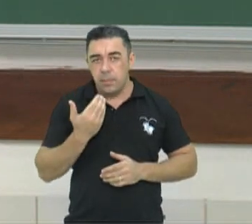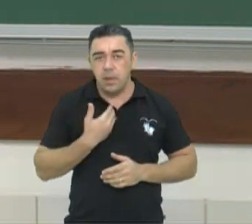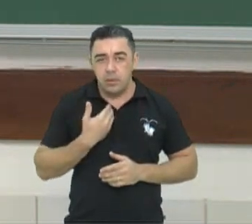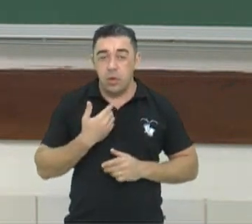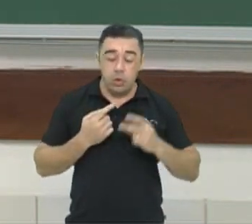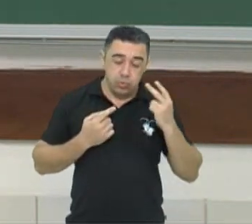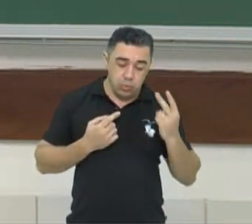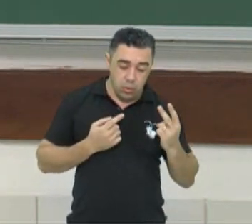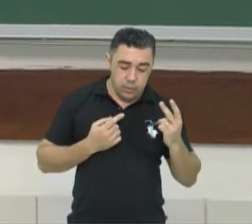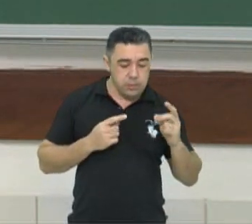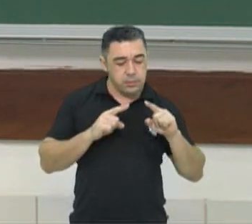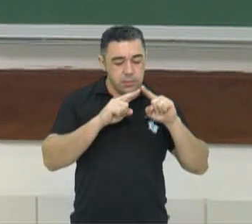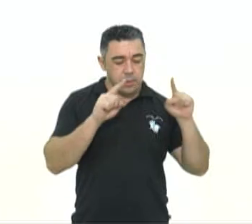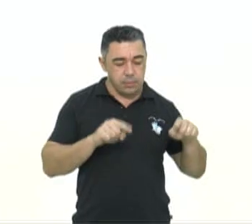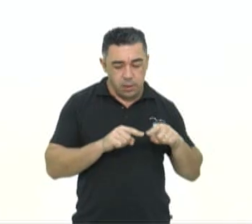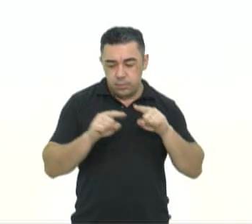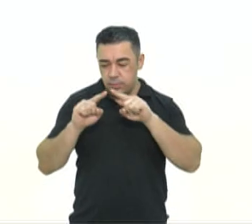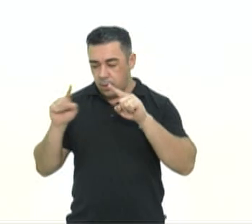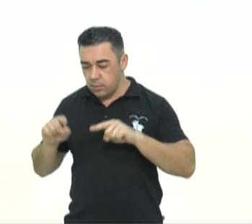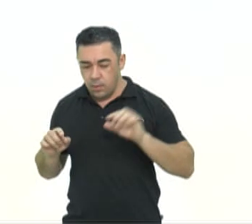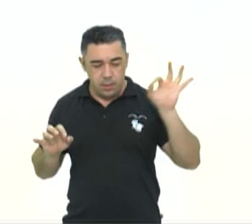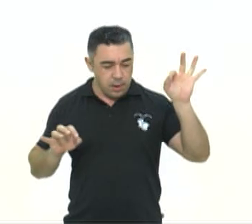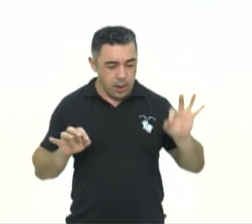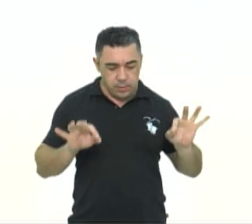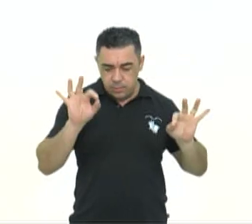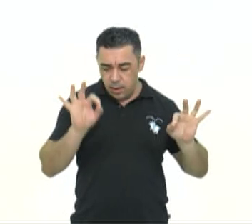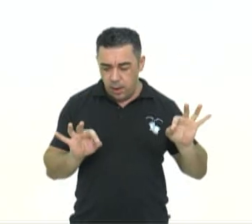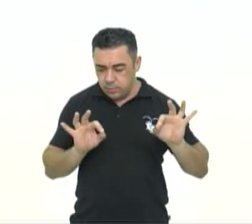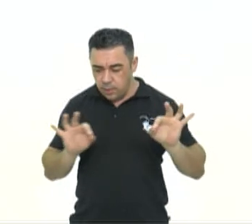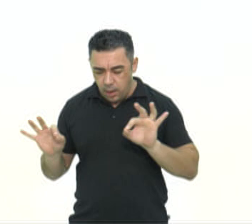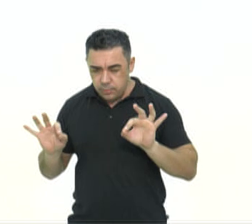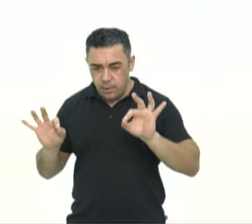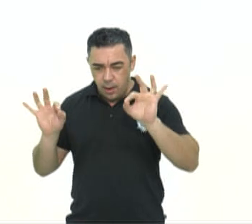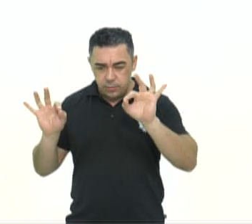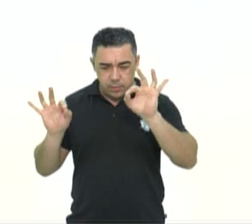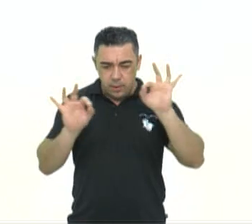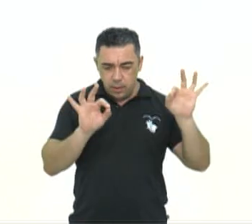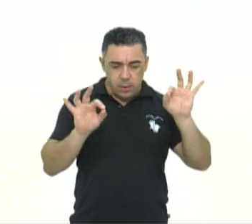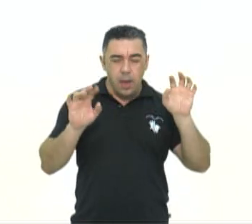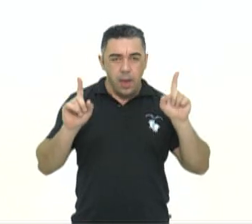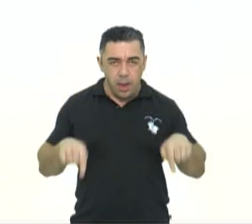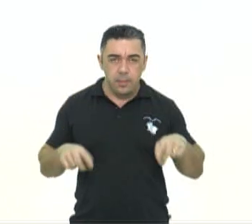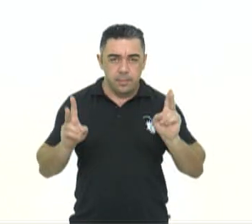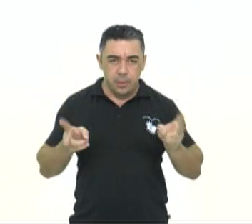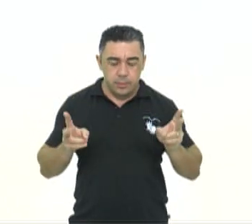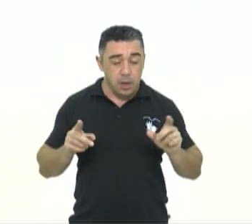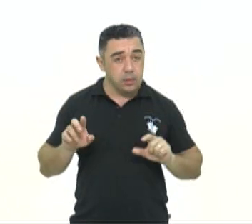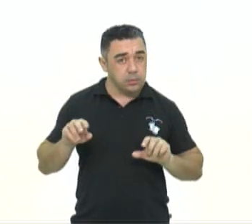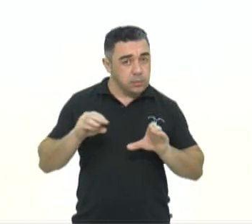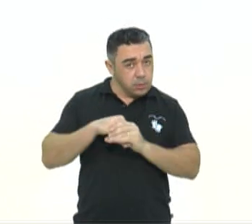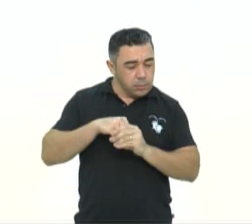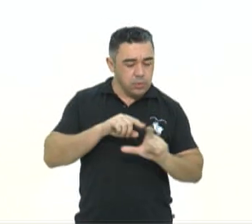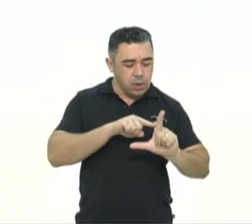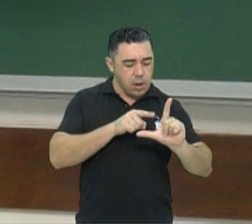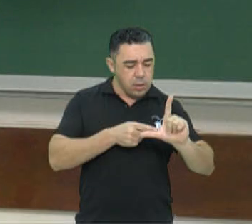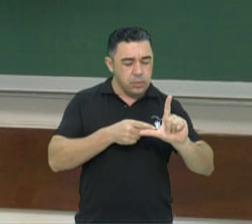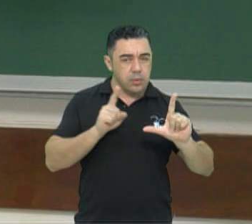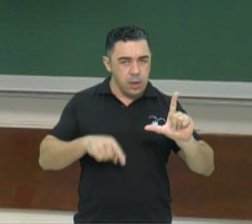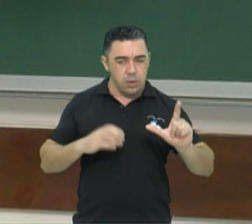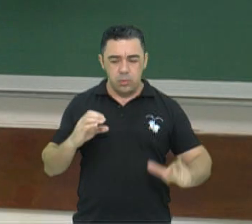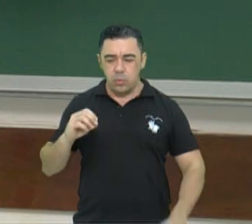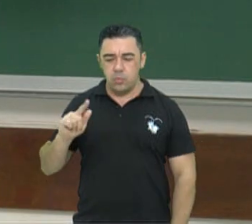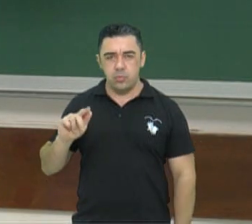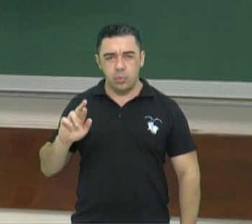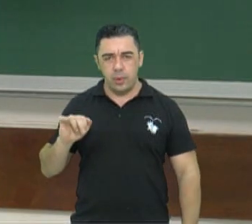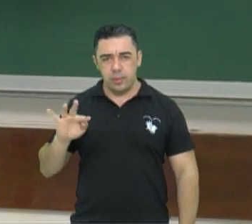Dois polígonos que possuem lados correspondentes proporcionais e ângulos correspondentes congruentes são